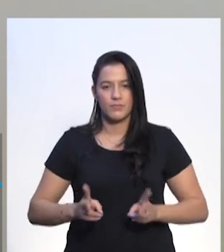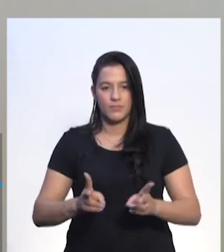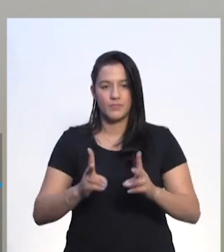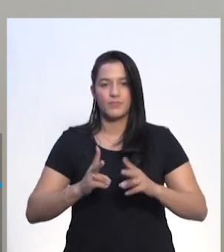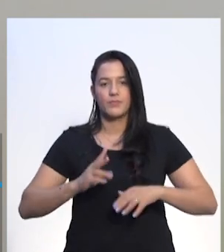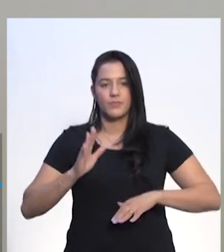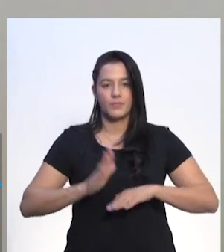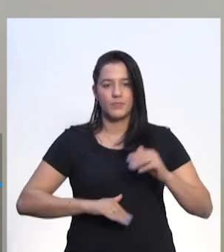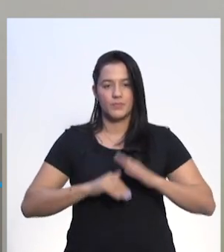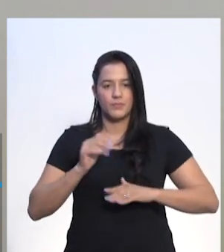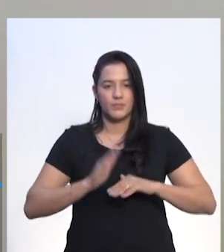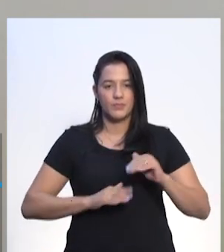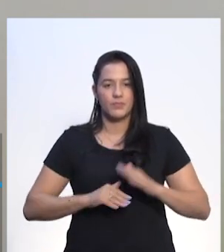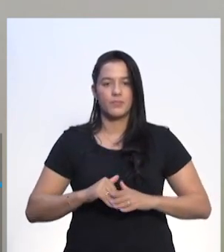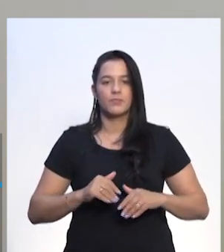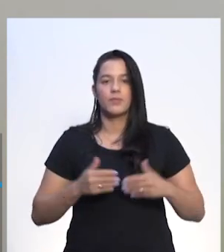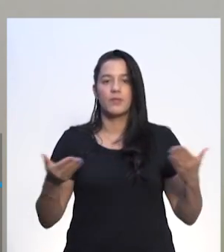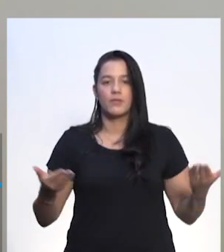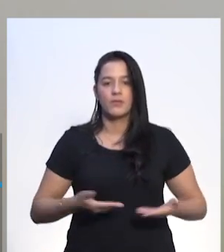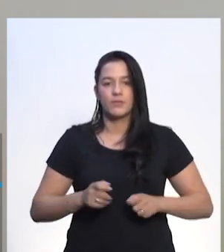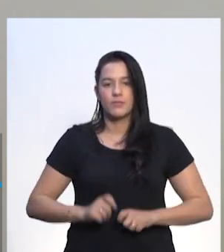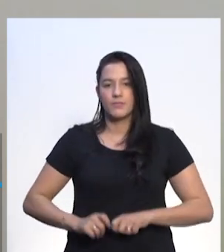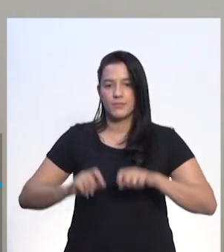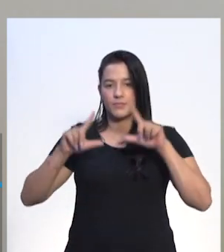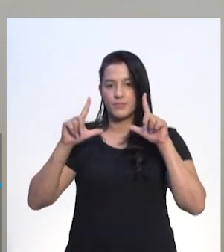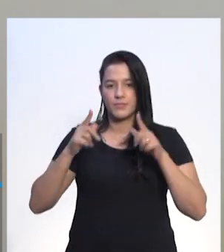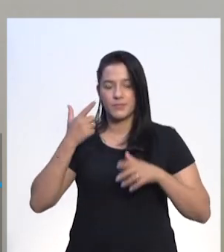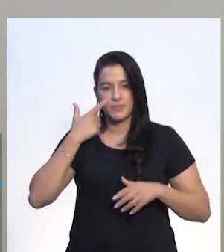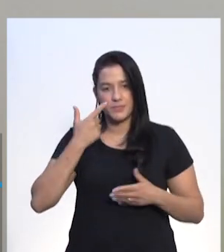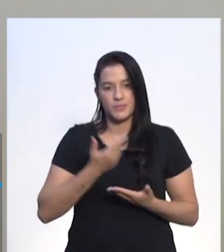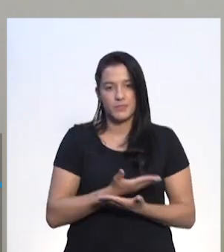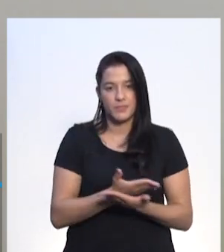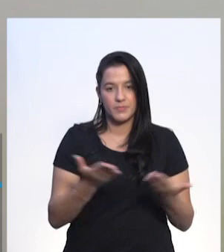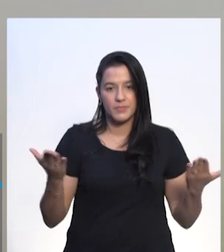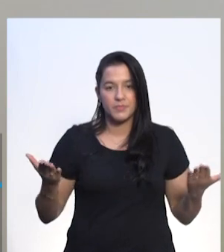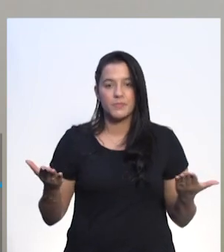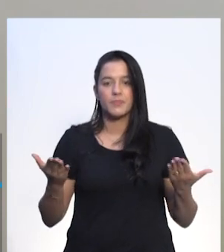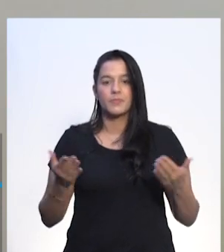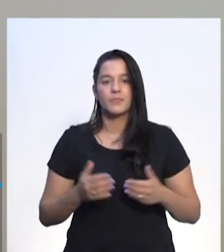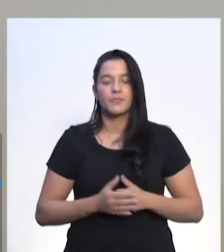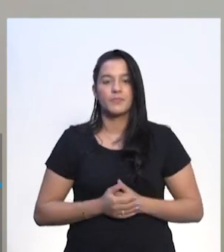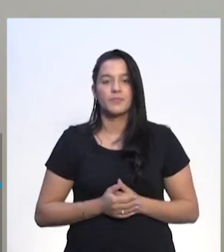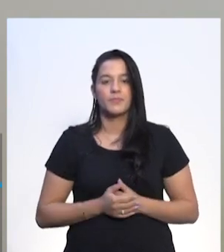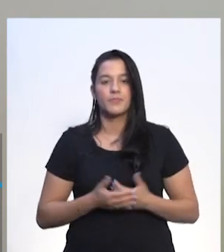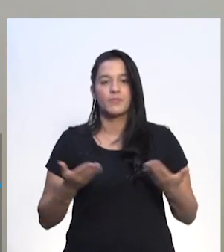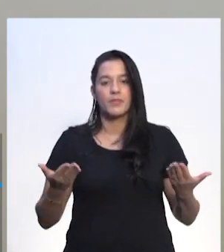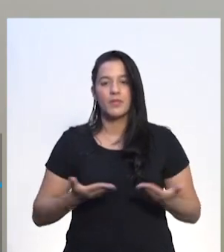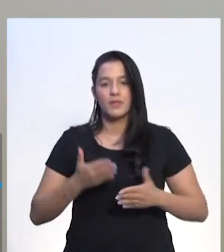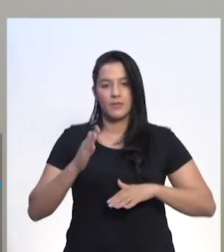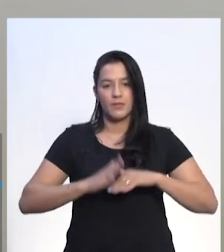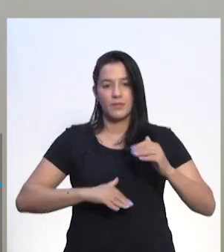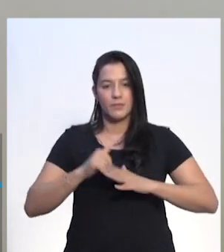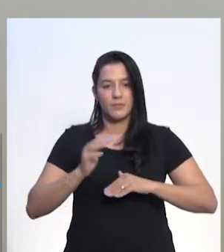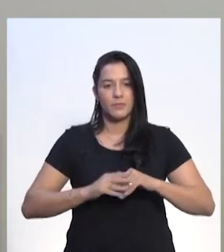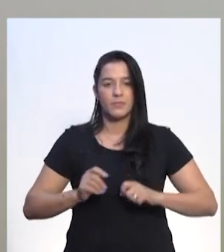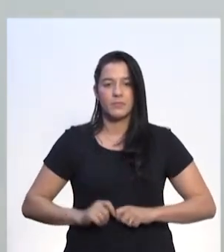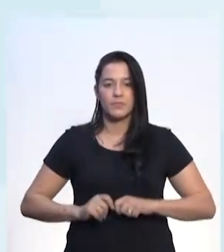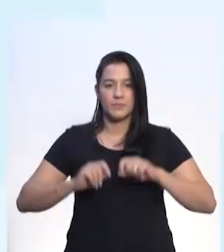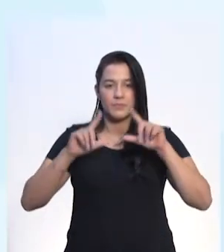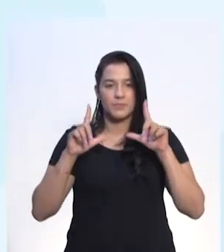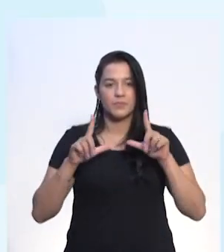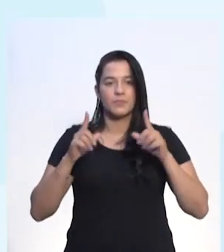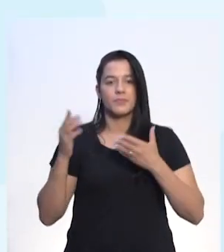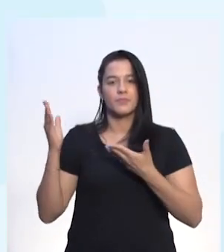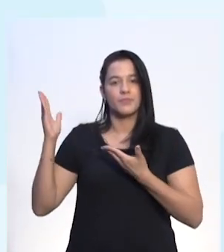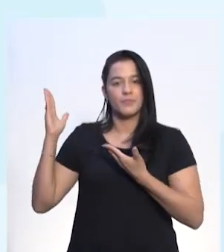habilidade que a gente vai usar nessa aula vai aparecer aí na tela para vocês, tá? E essa habilidade é compreender